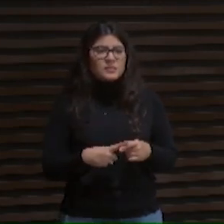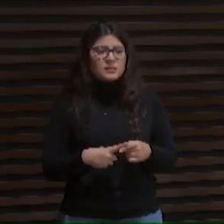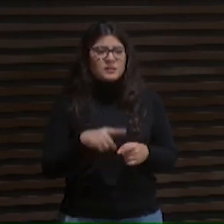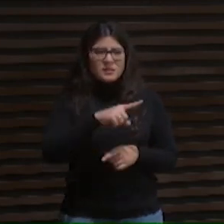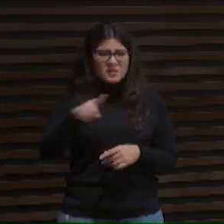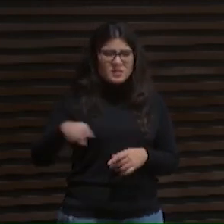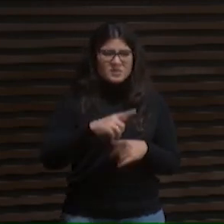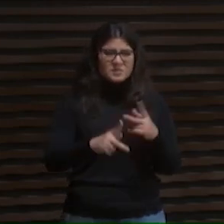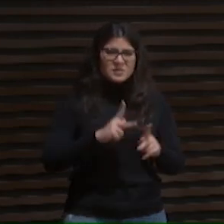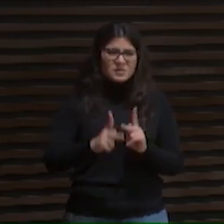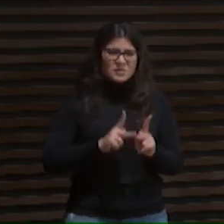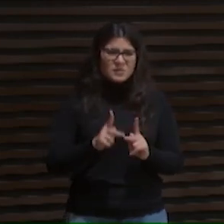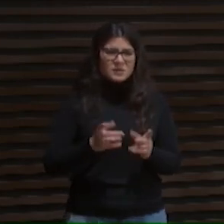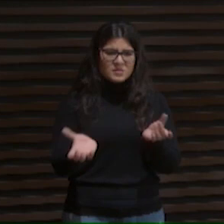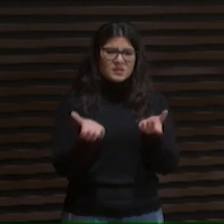barganhando com o Senhor.